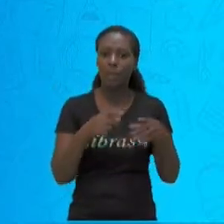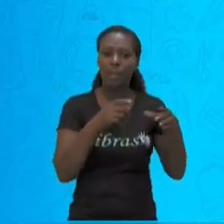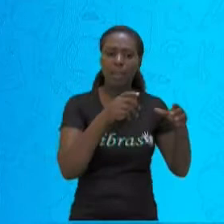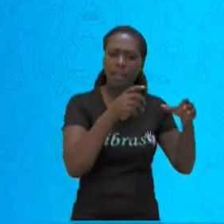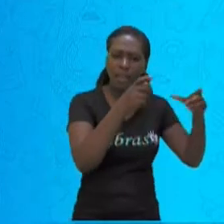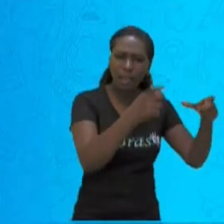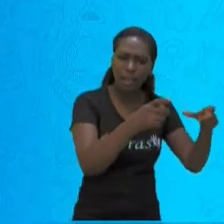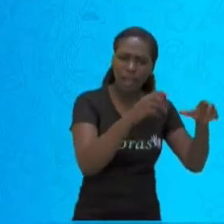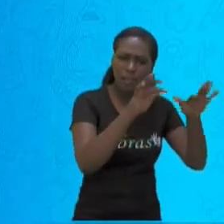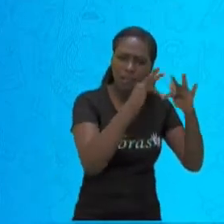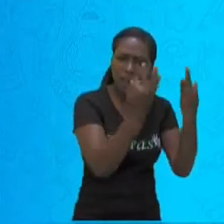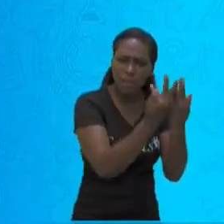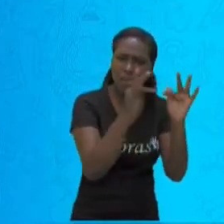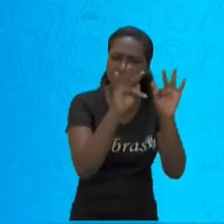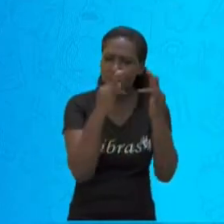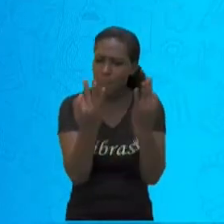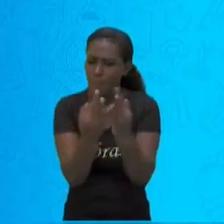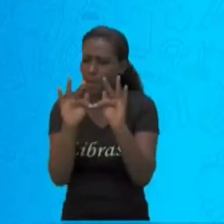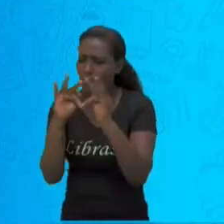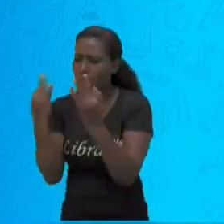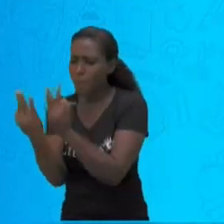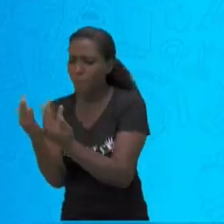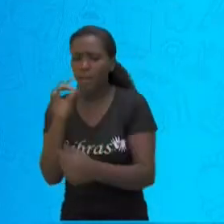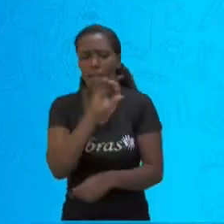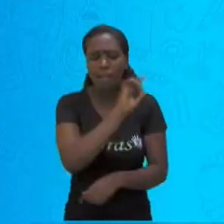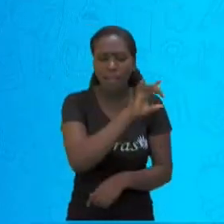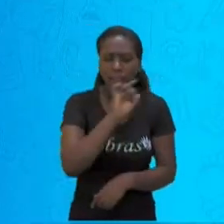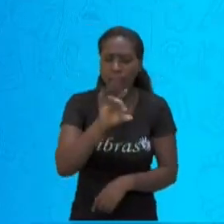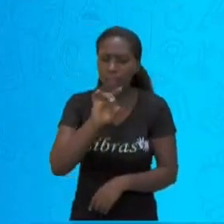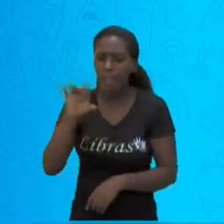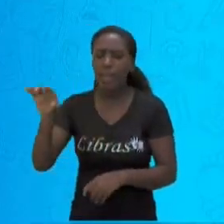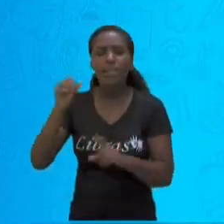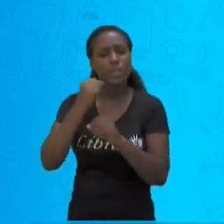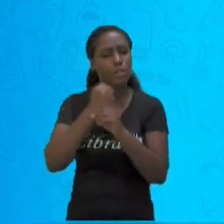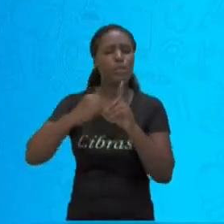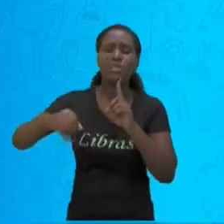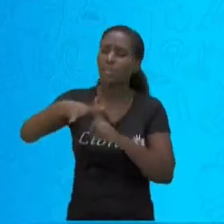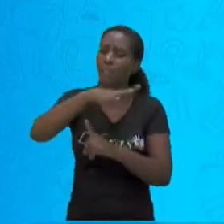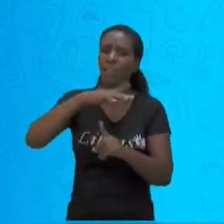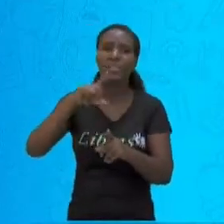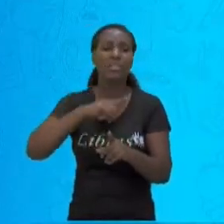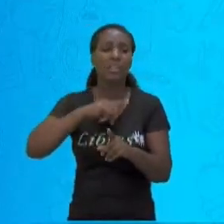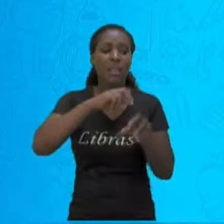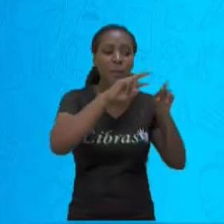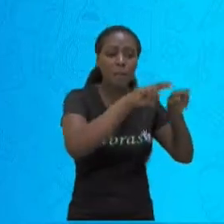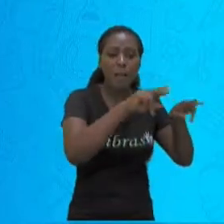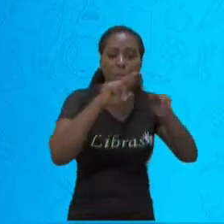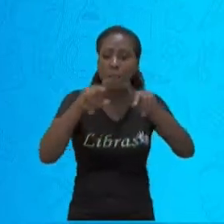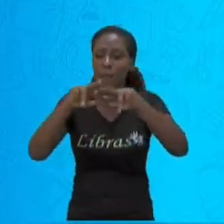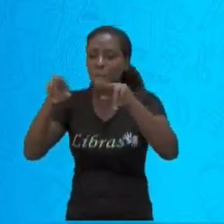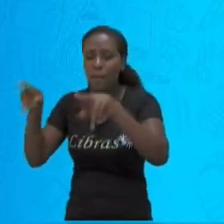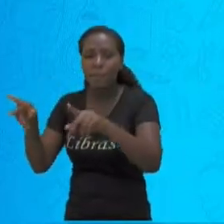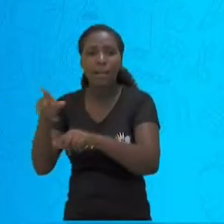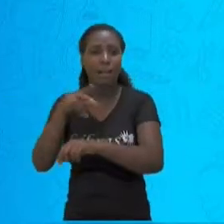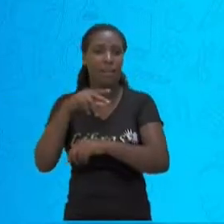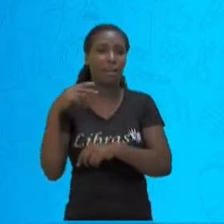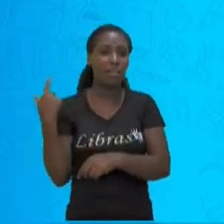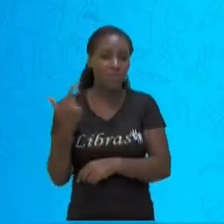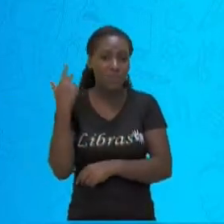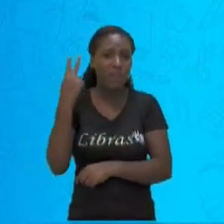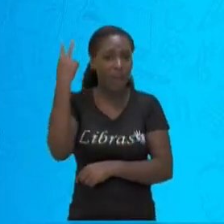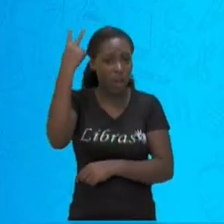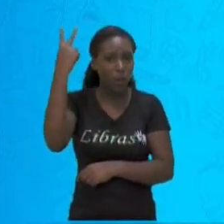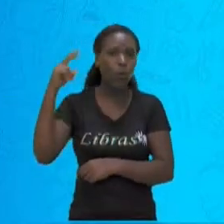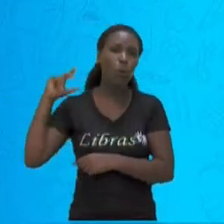família, cada povo, cada sociedade tem os seus valores e o seu costume.